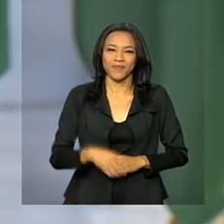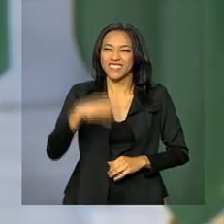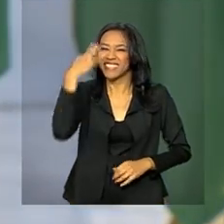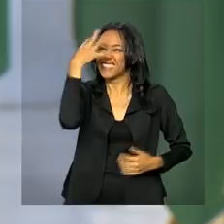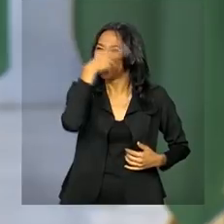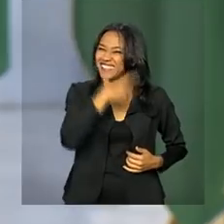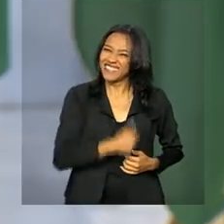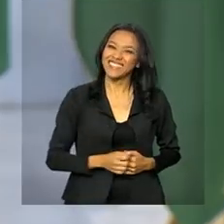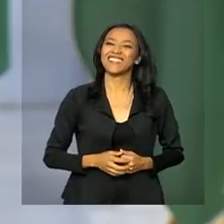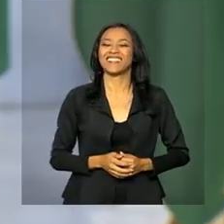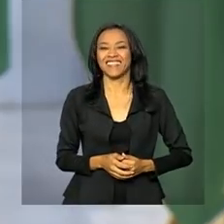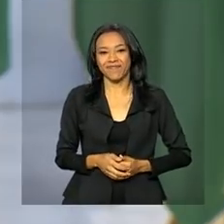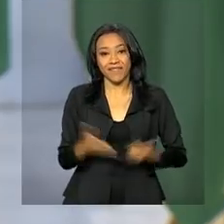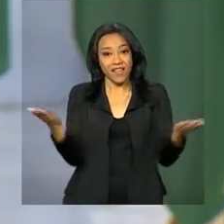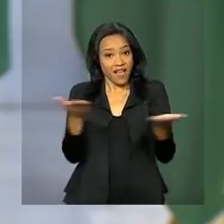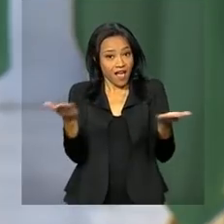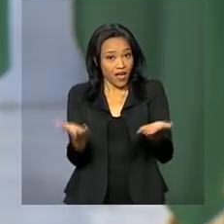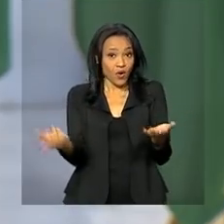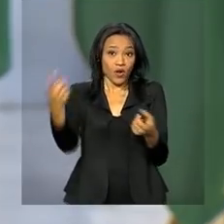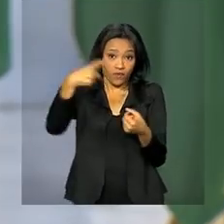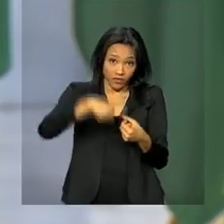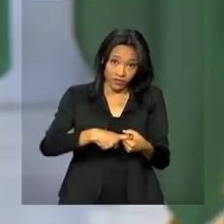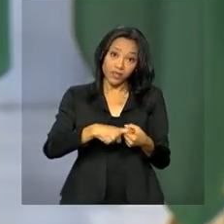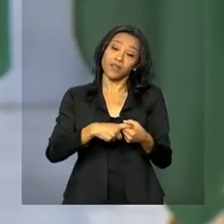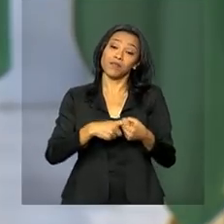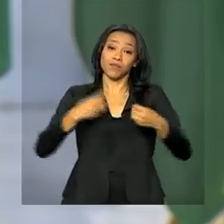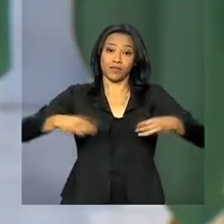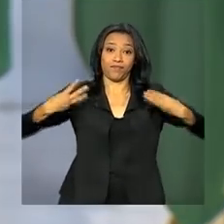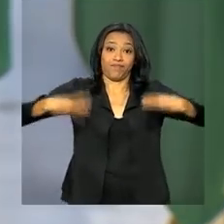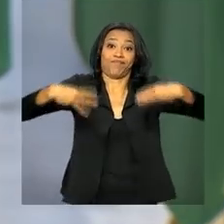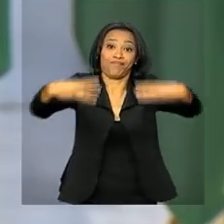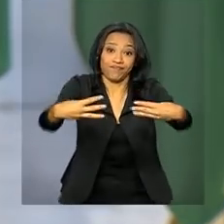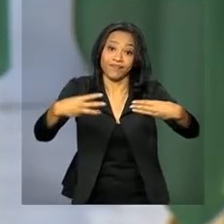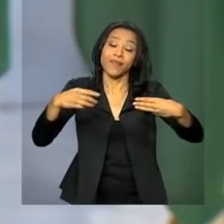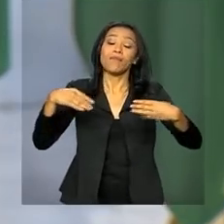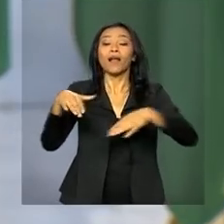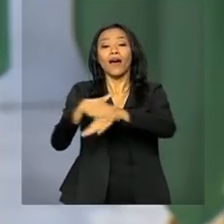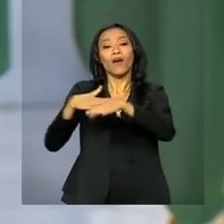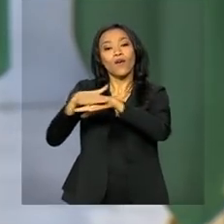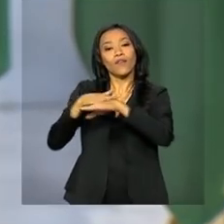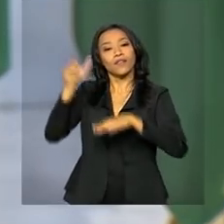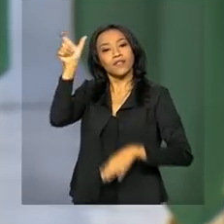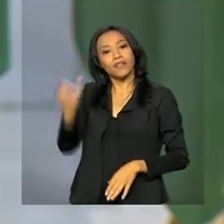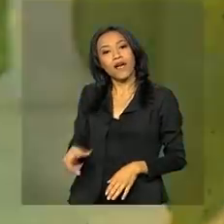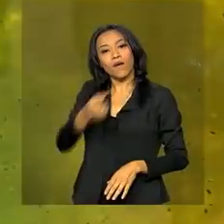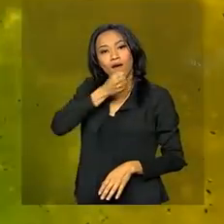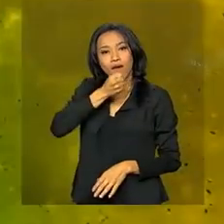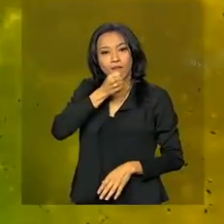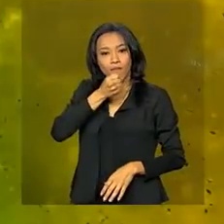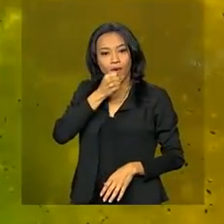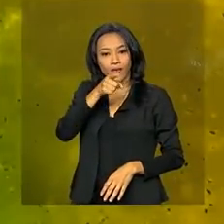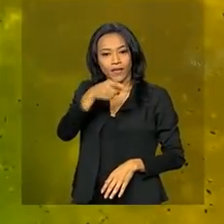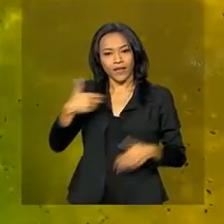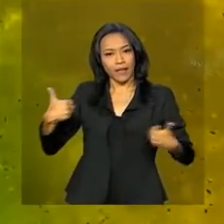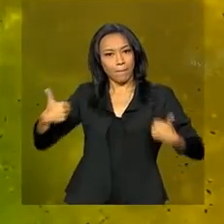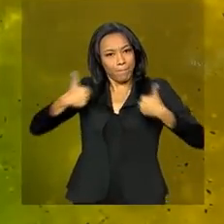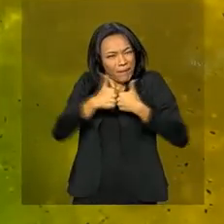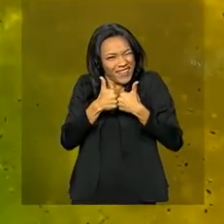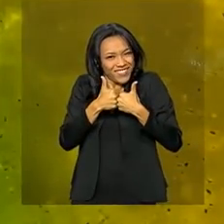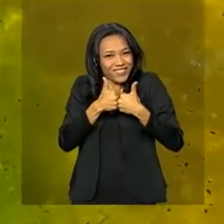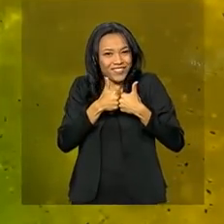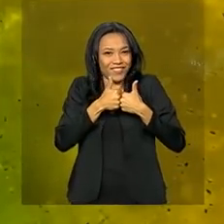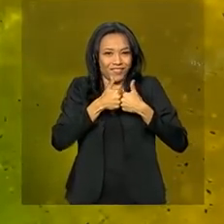lindas imagens, né? A gente volta agora à Esplanada dos Ministérios, dessa vez para conversar com a repórter Gabriela Noronha, que está pertinho do palanque